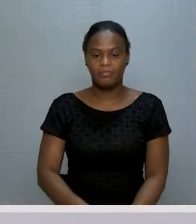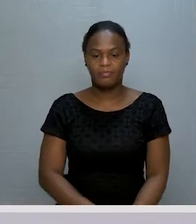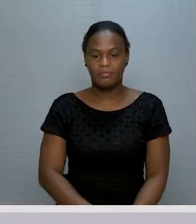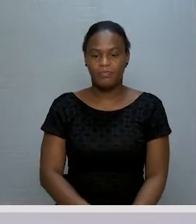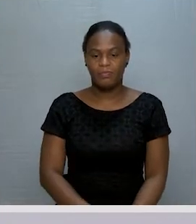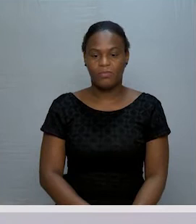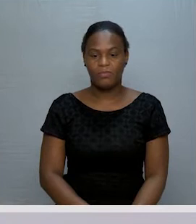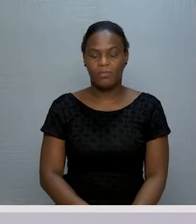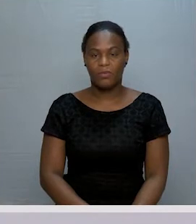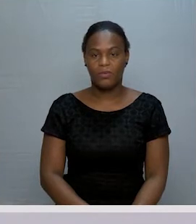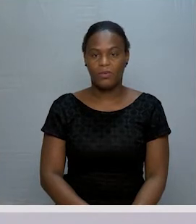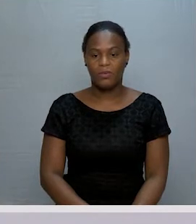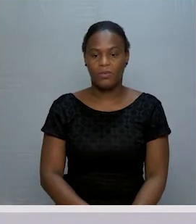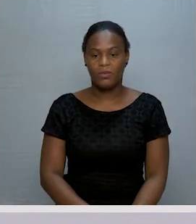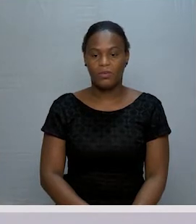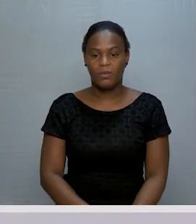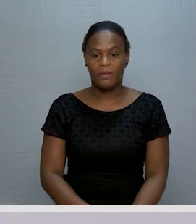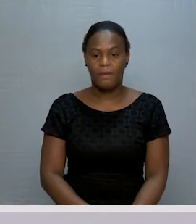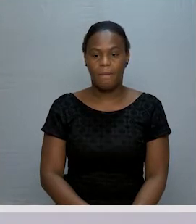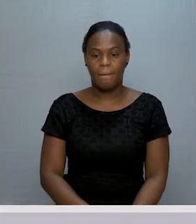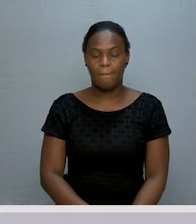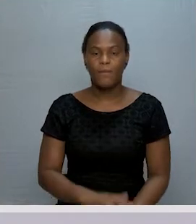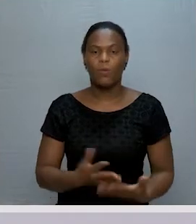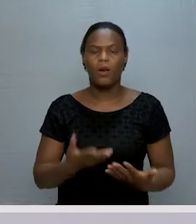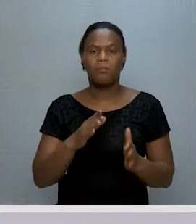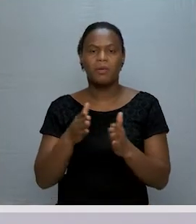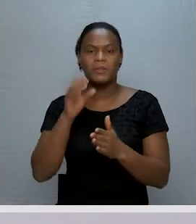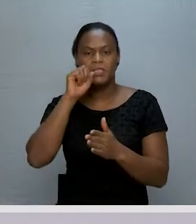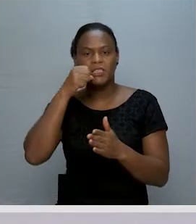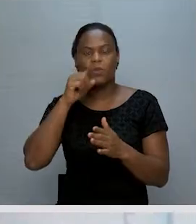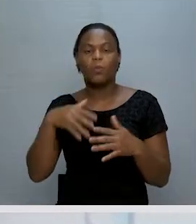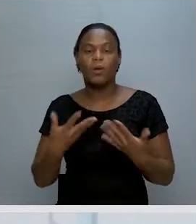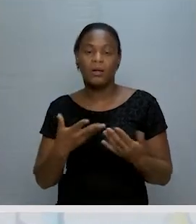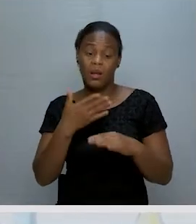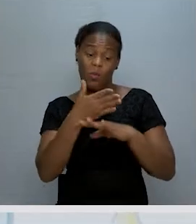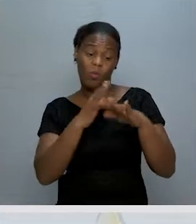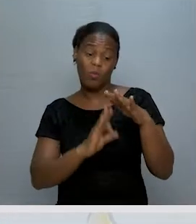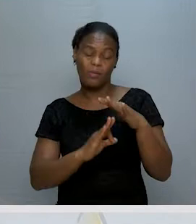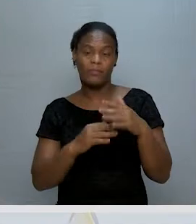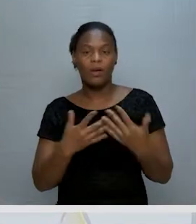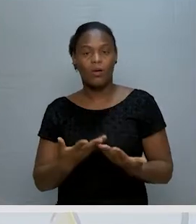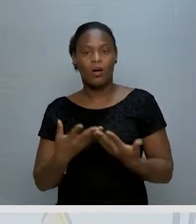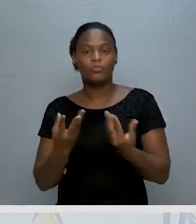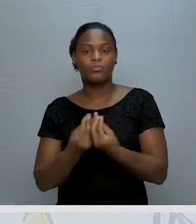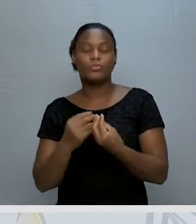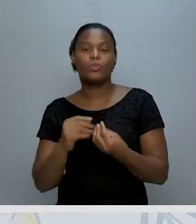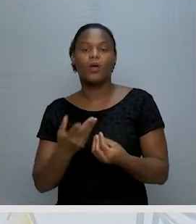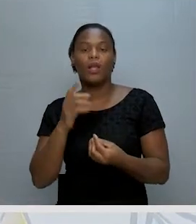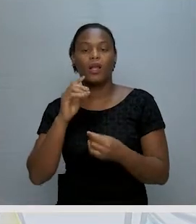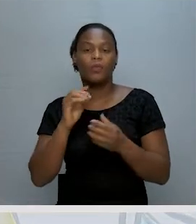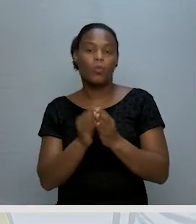Temos, qual é a parte de cenouras? 1/4. Qual é a parte